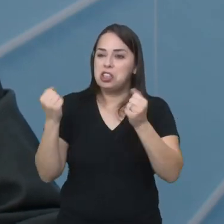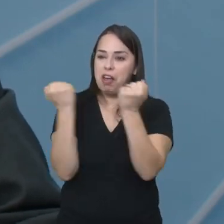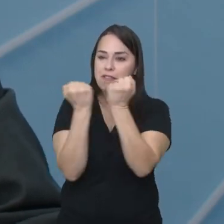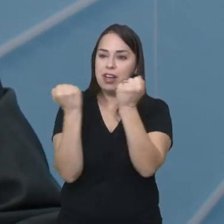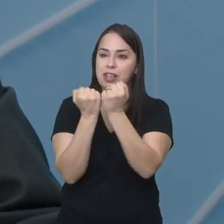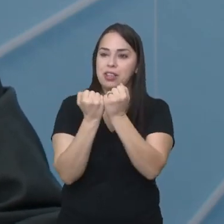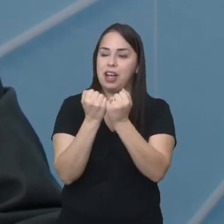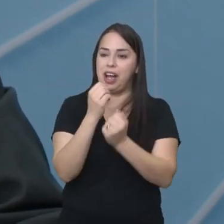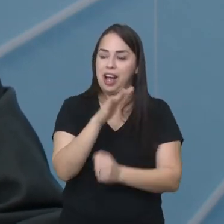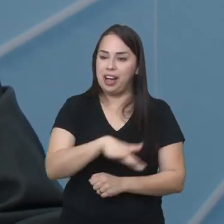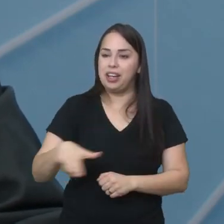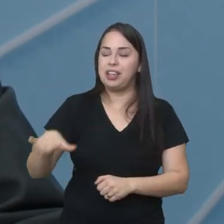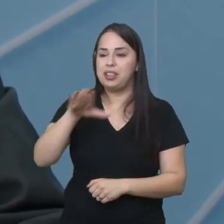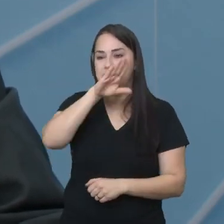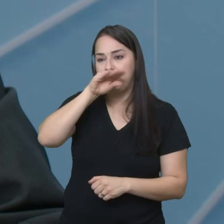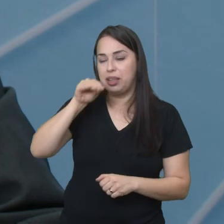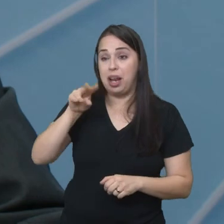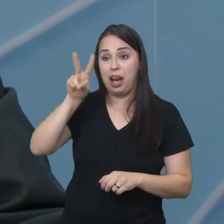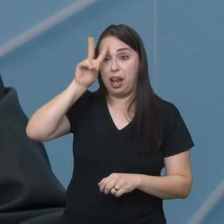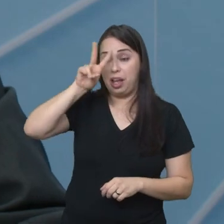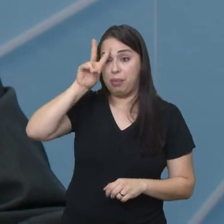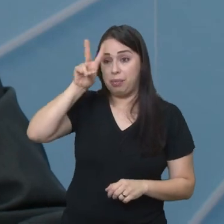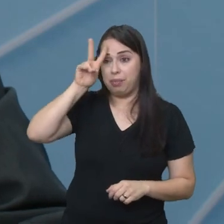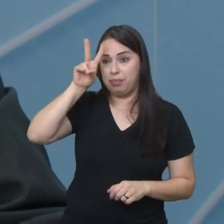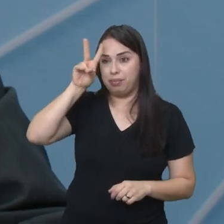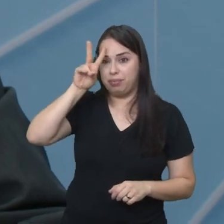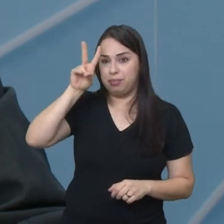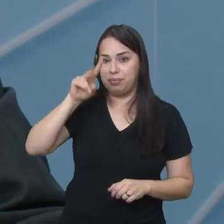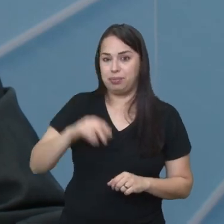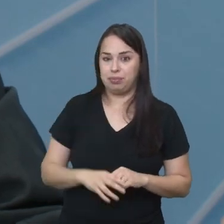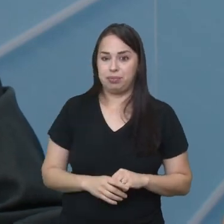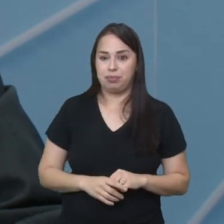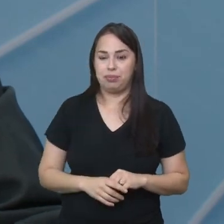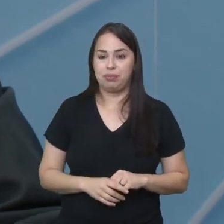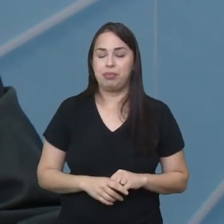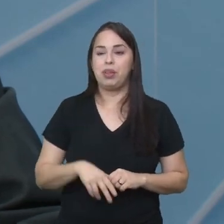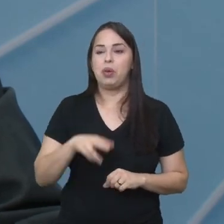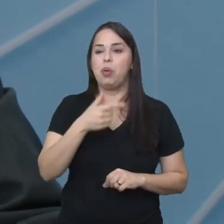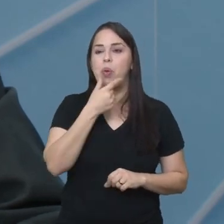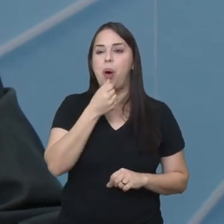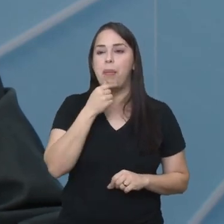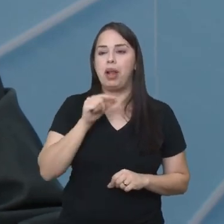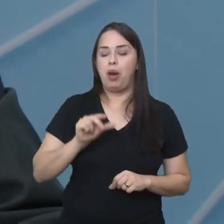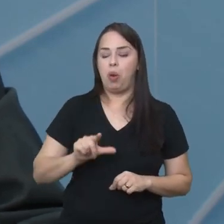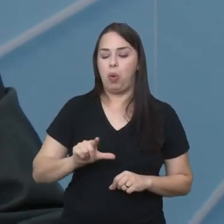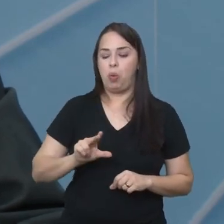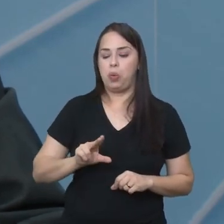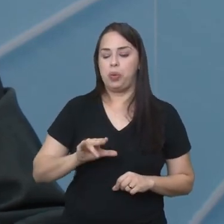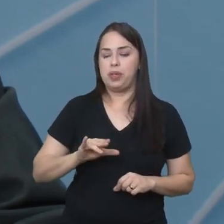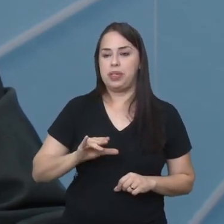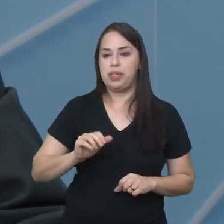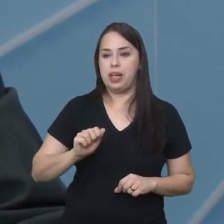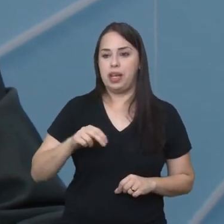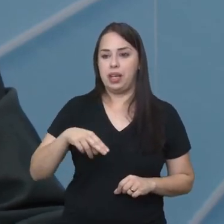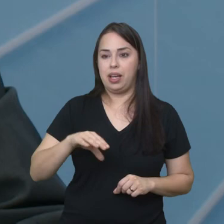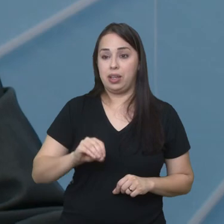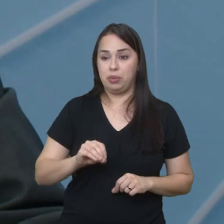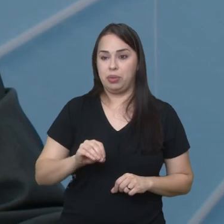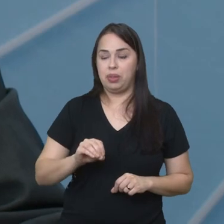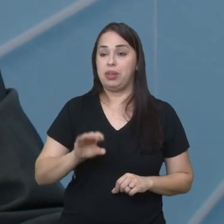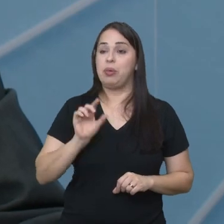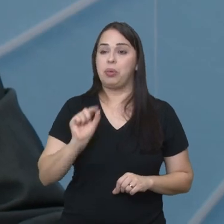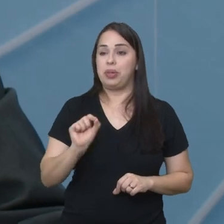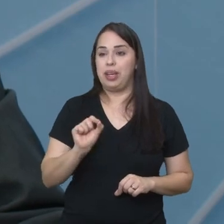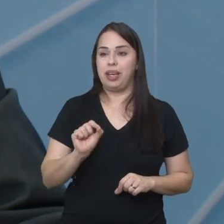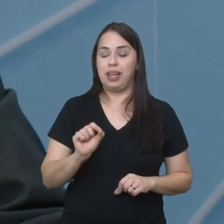que D. Luciano Mendes de Almeida falava, né, que a criança brincando na praça é um testemunho de uma cidade